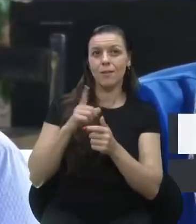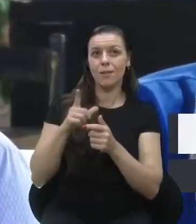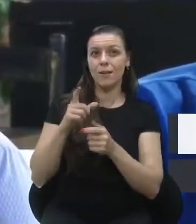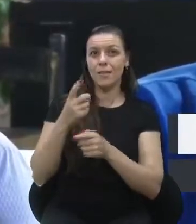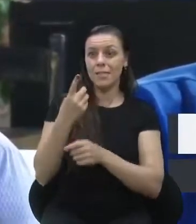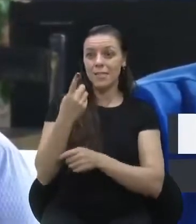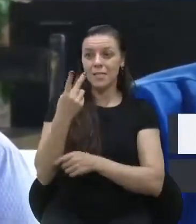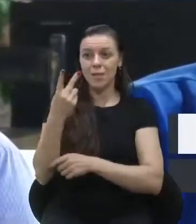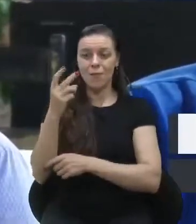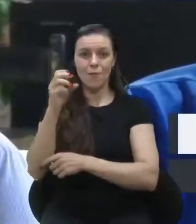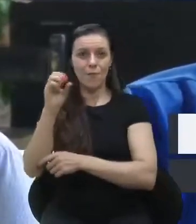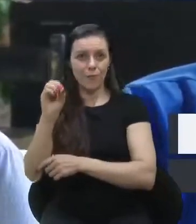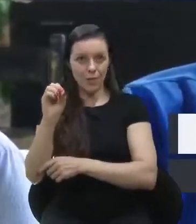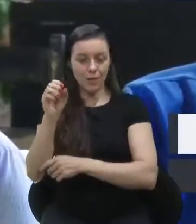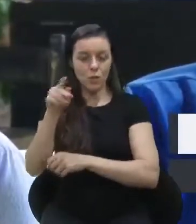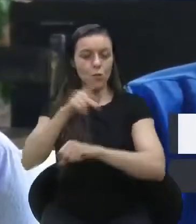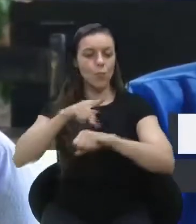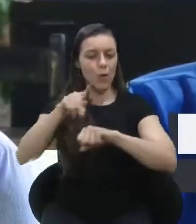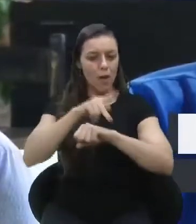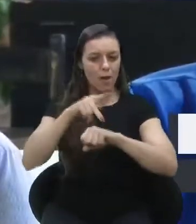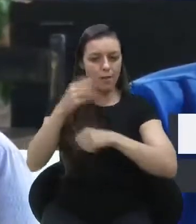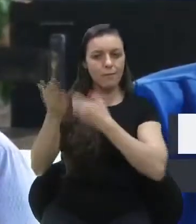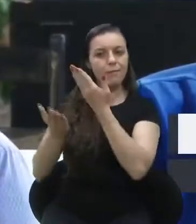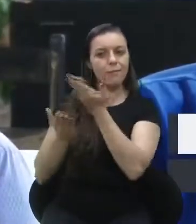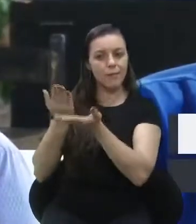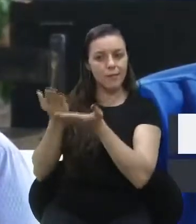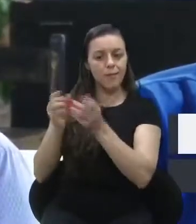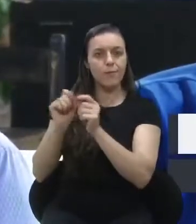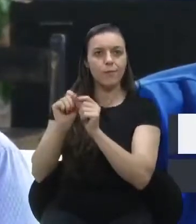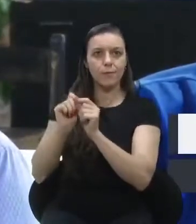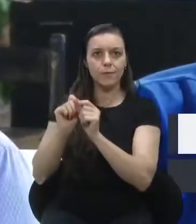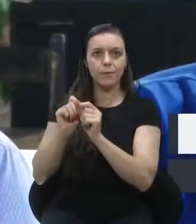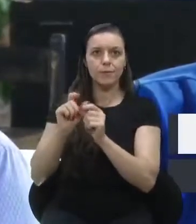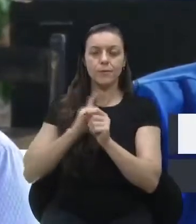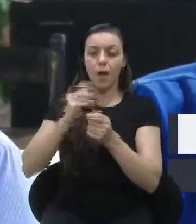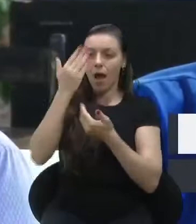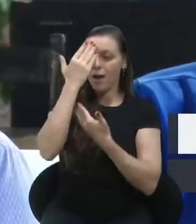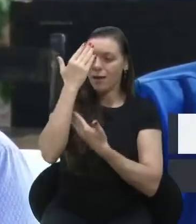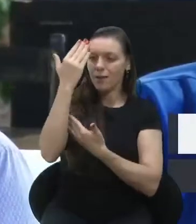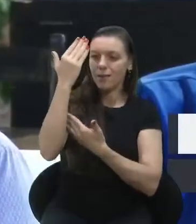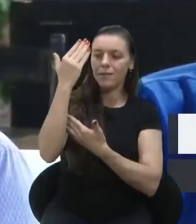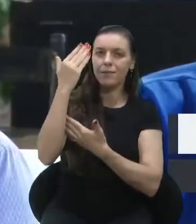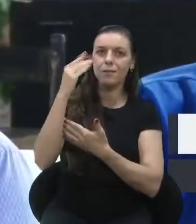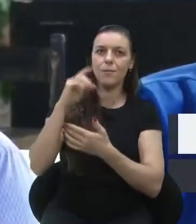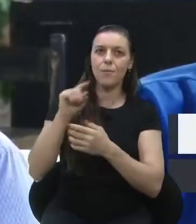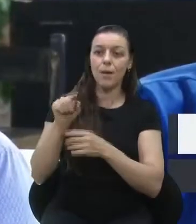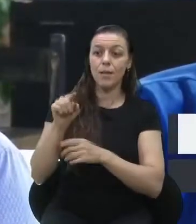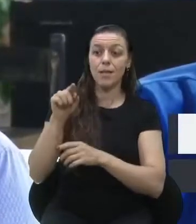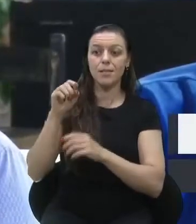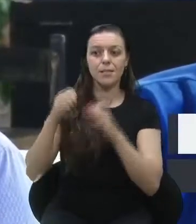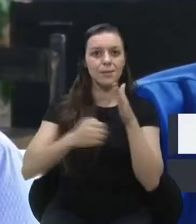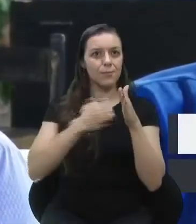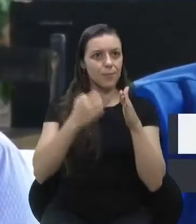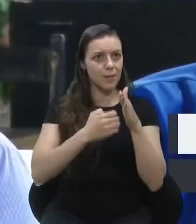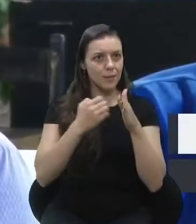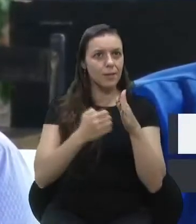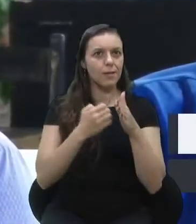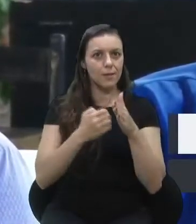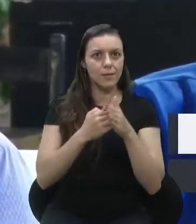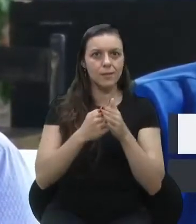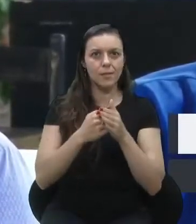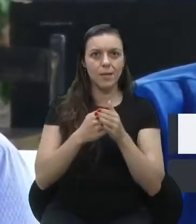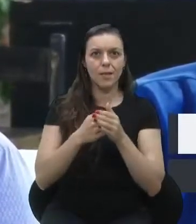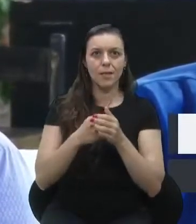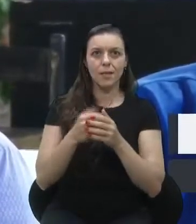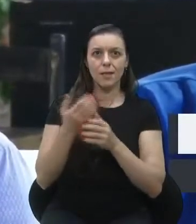países. Celebramos essa data como forma de agradecimento a essa empresa que, desde a